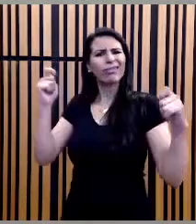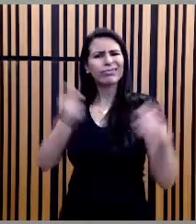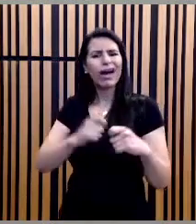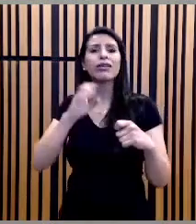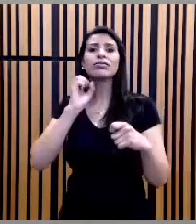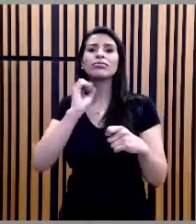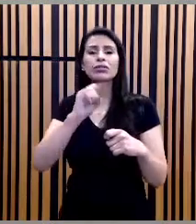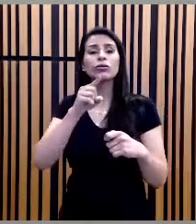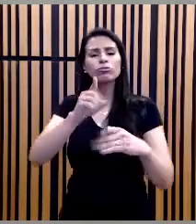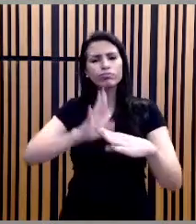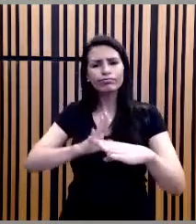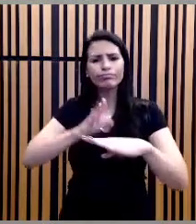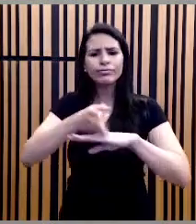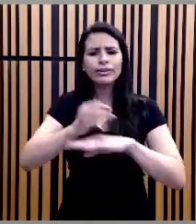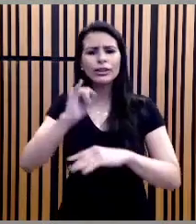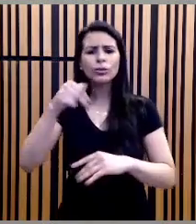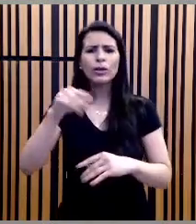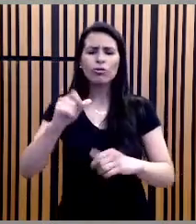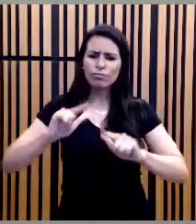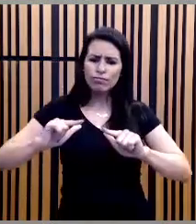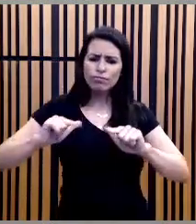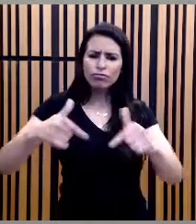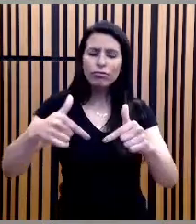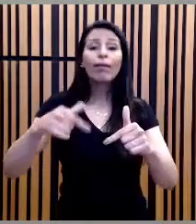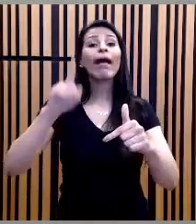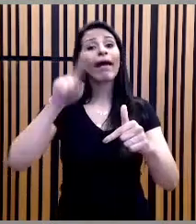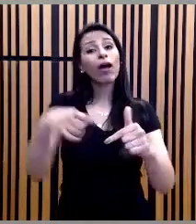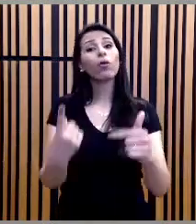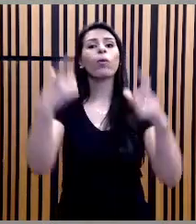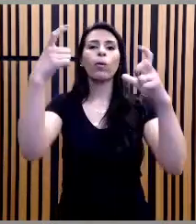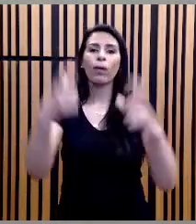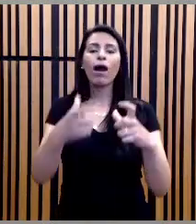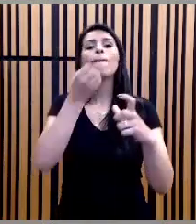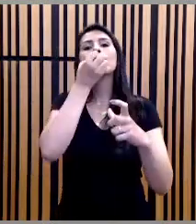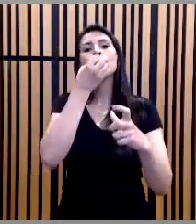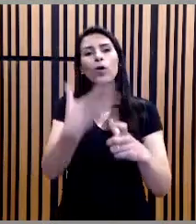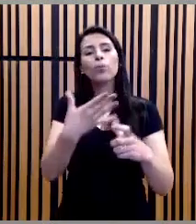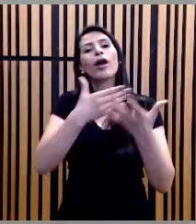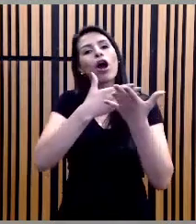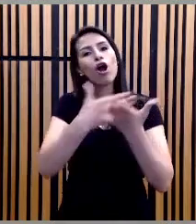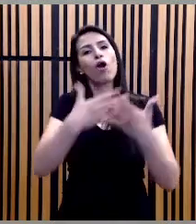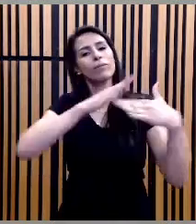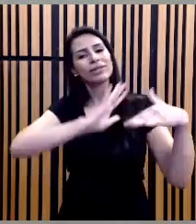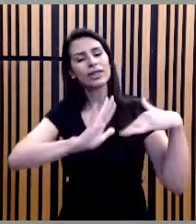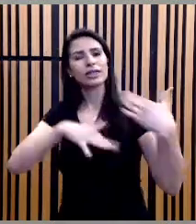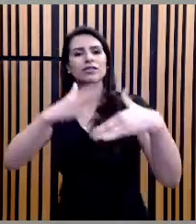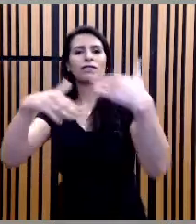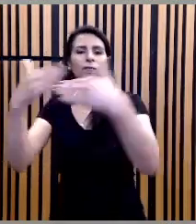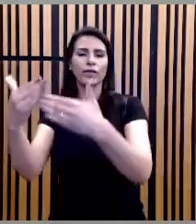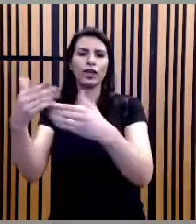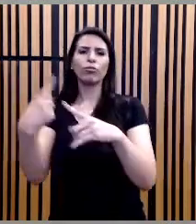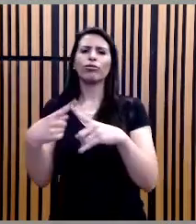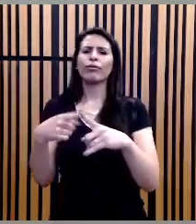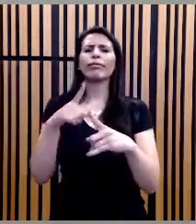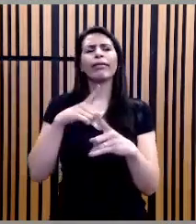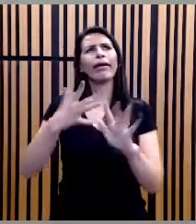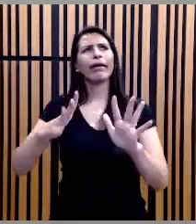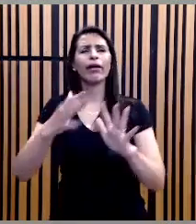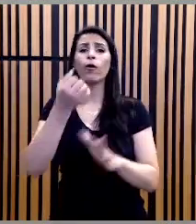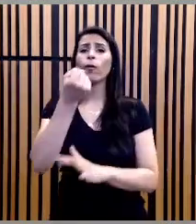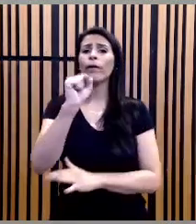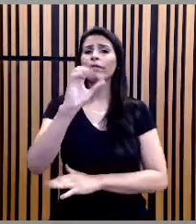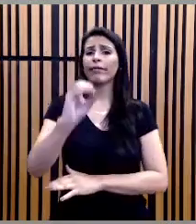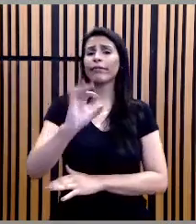certeza uma incubadora é o lugar para vocês pensarem em começar aí o negócio de vocês, porque vocês vão ter uma taxa mais ou menos de